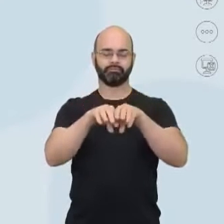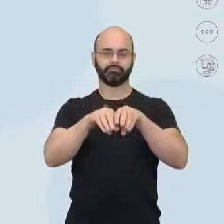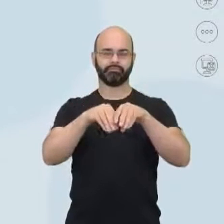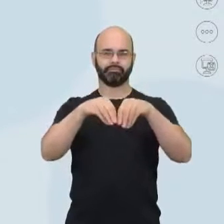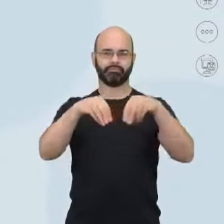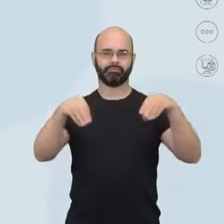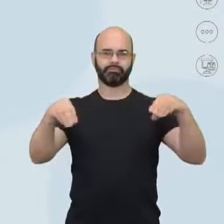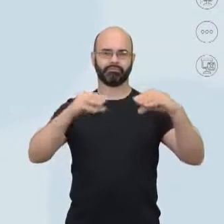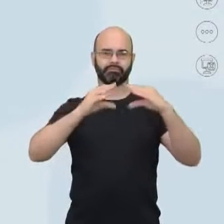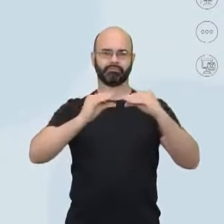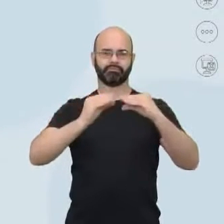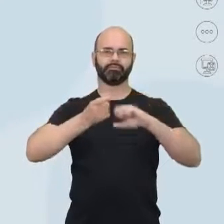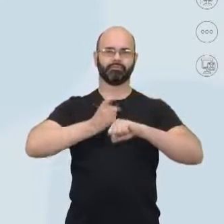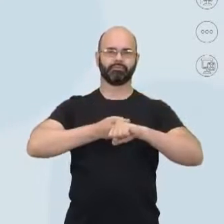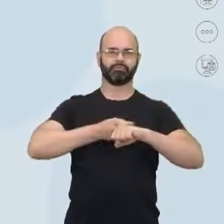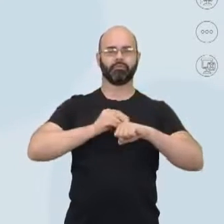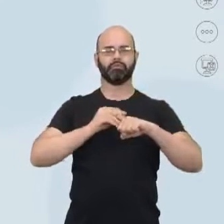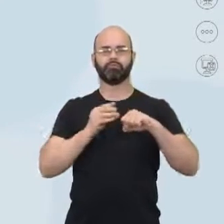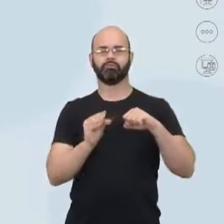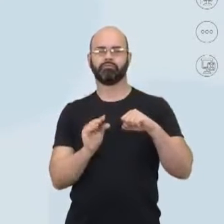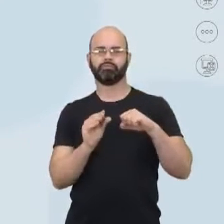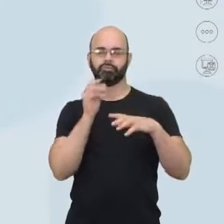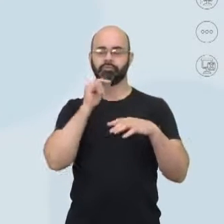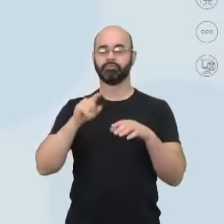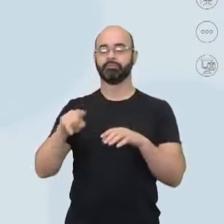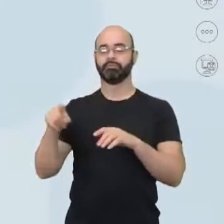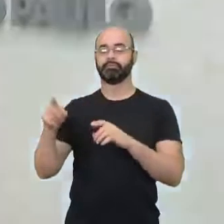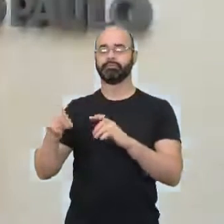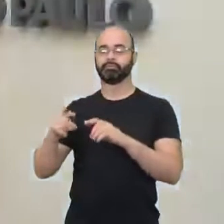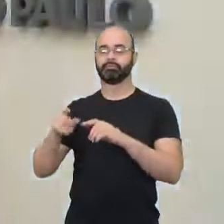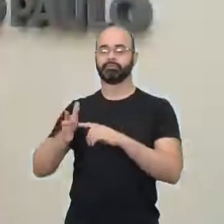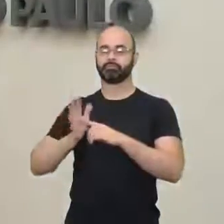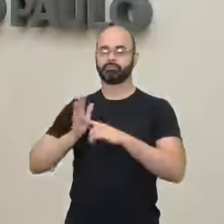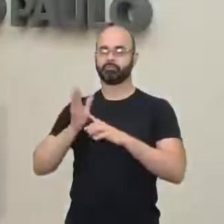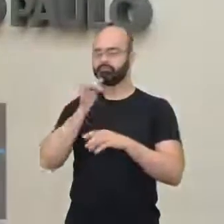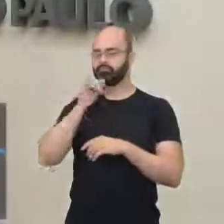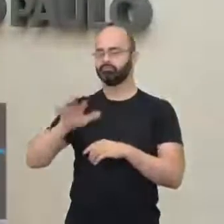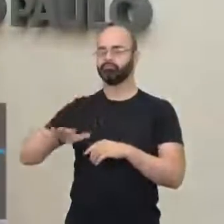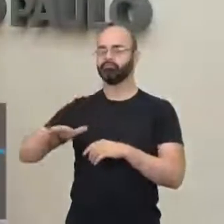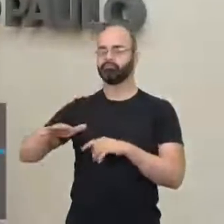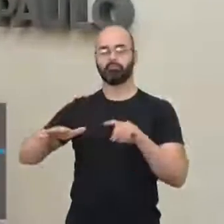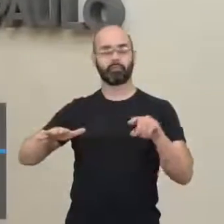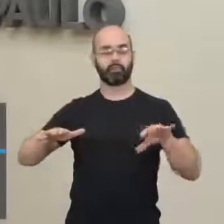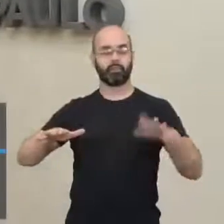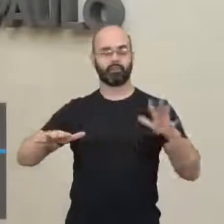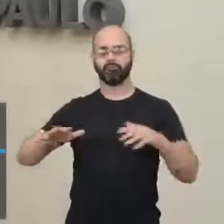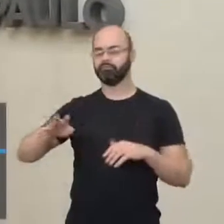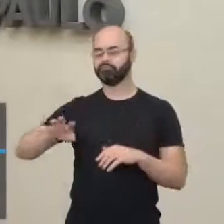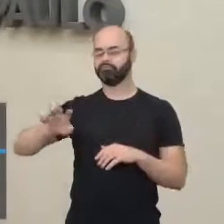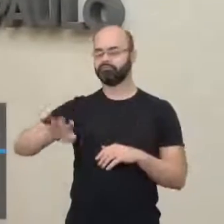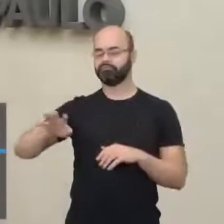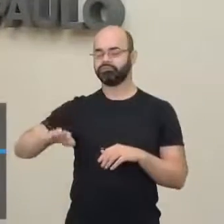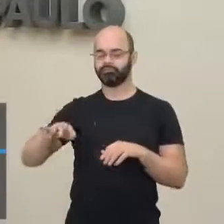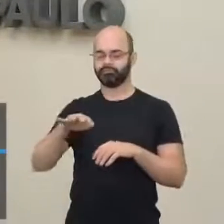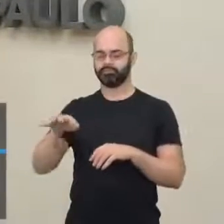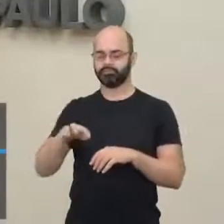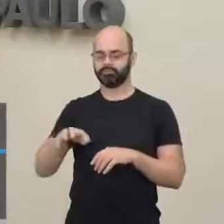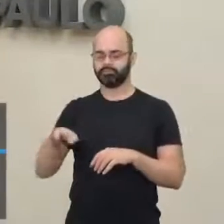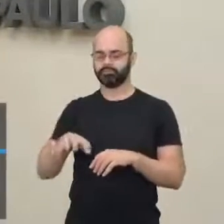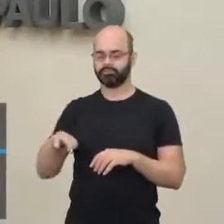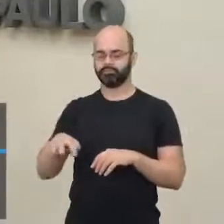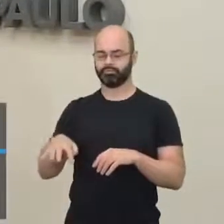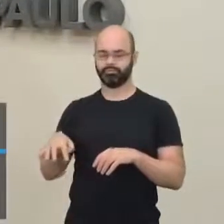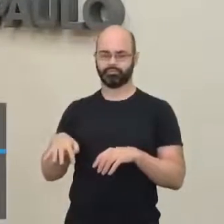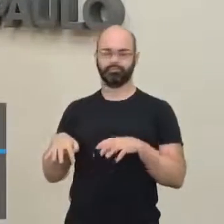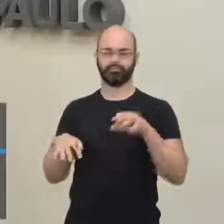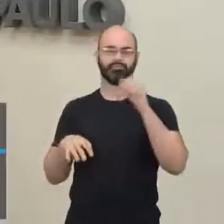sismógrafos, que são esses aparelhos aí que medem essas ondas, né, e até a intensidade dos tremores de terra, por isso que tem as escalas